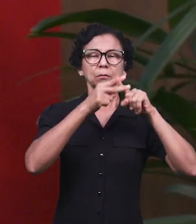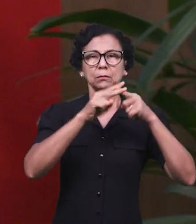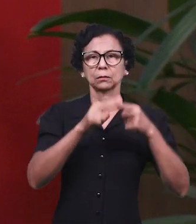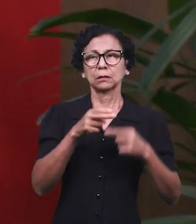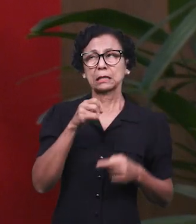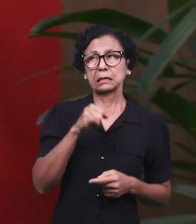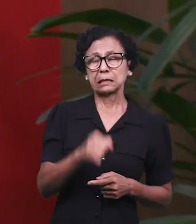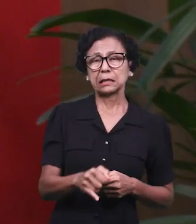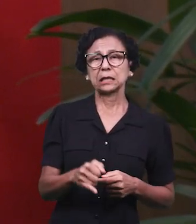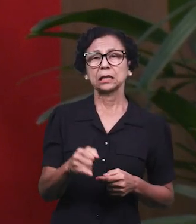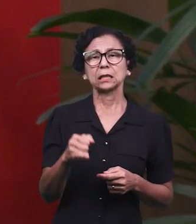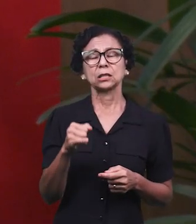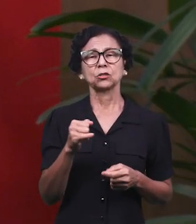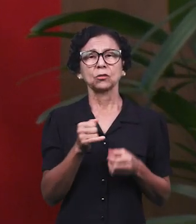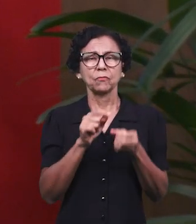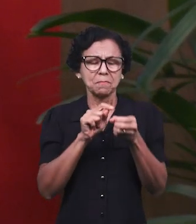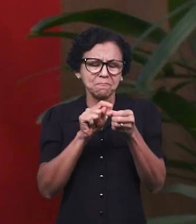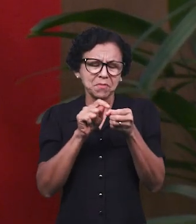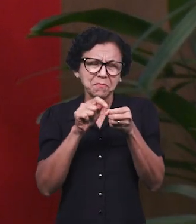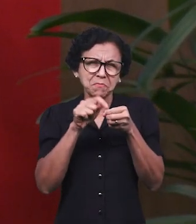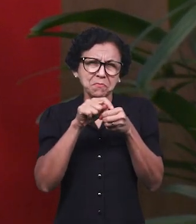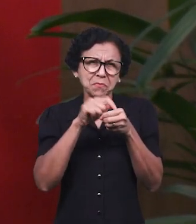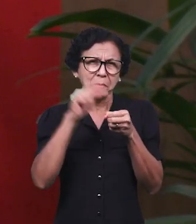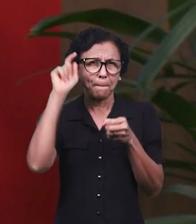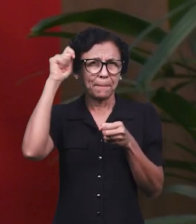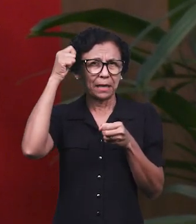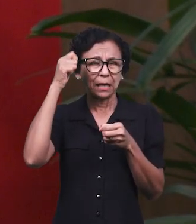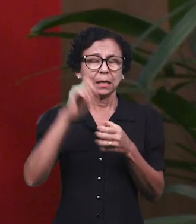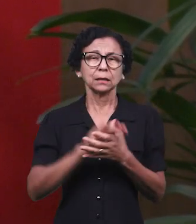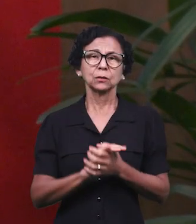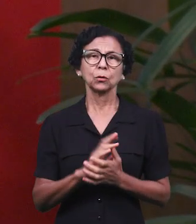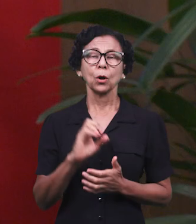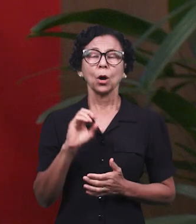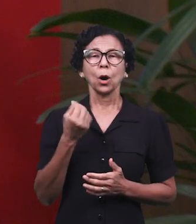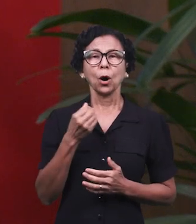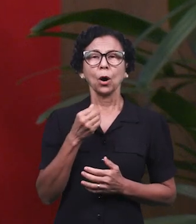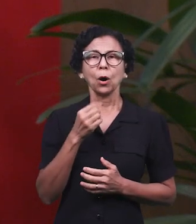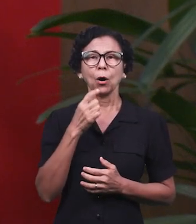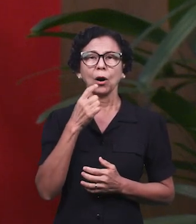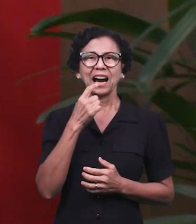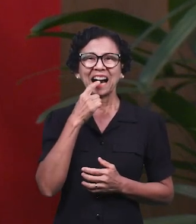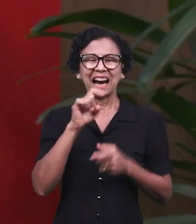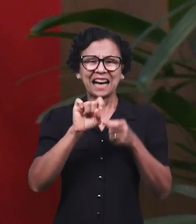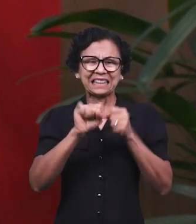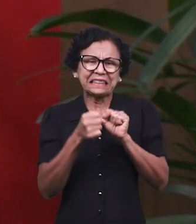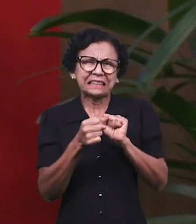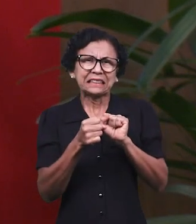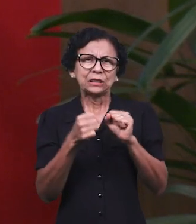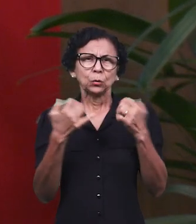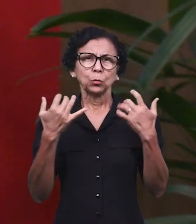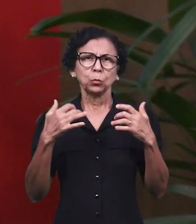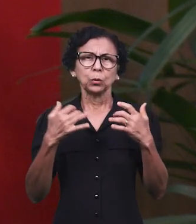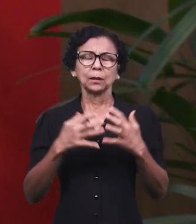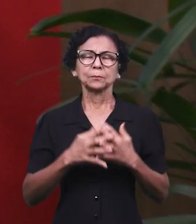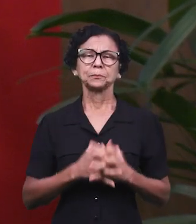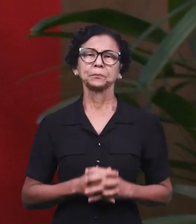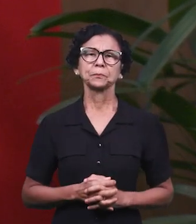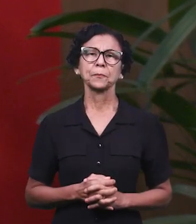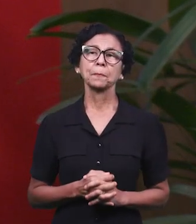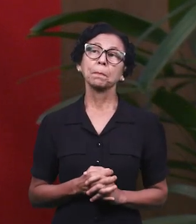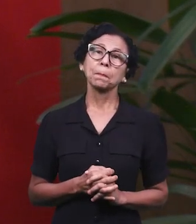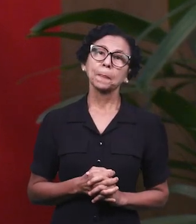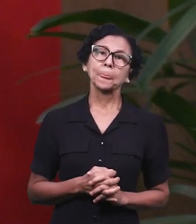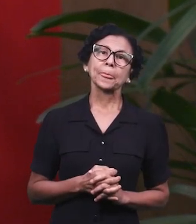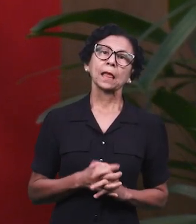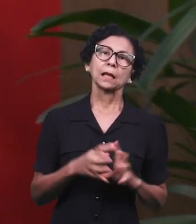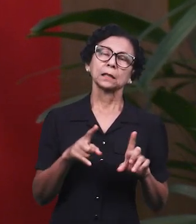do paciente ter uma cárie, dele ter alguma fratura naquele dente. E também